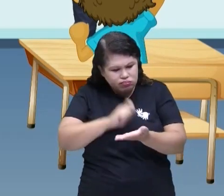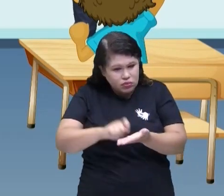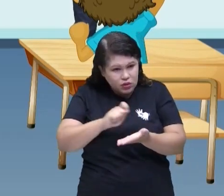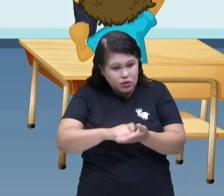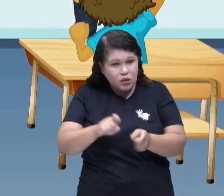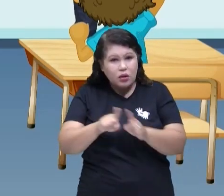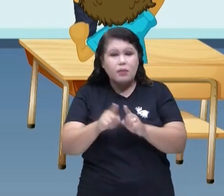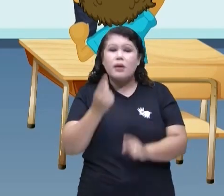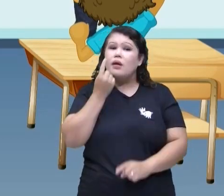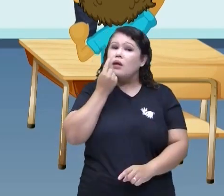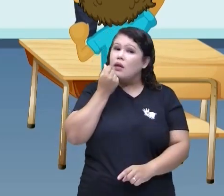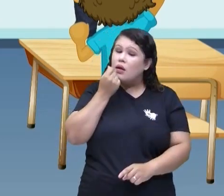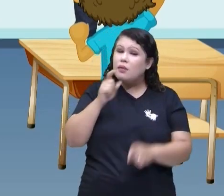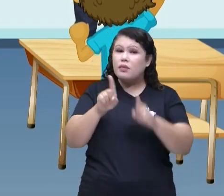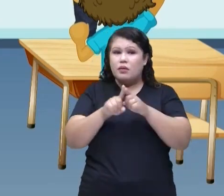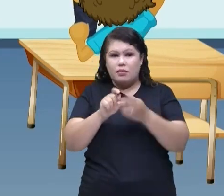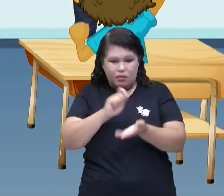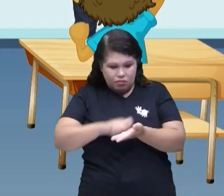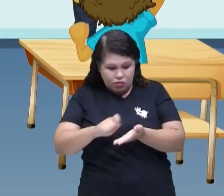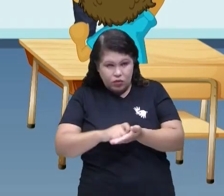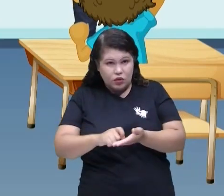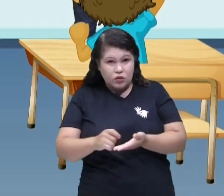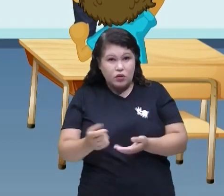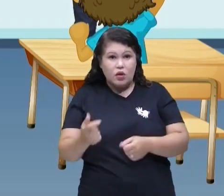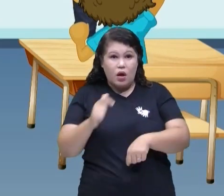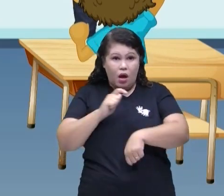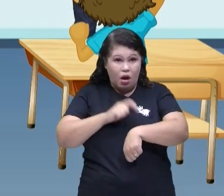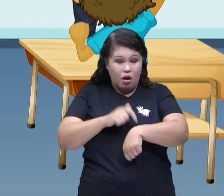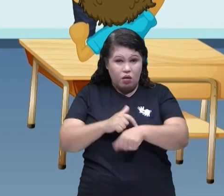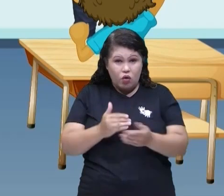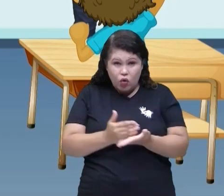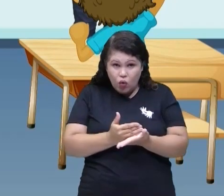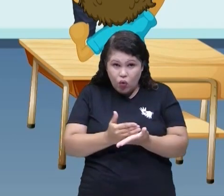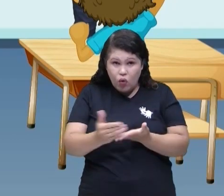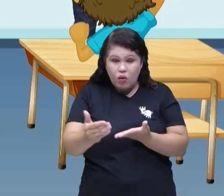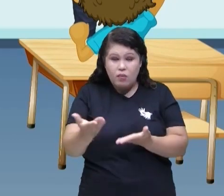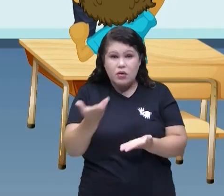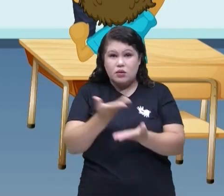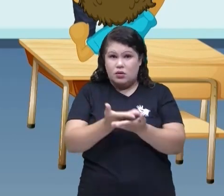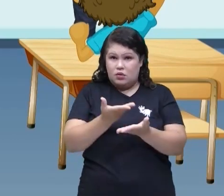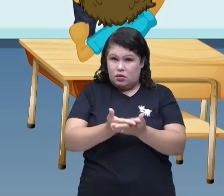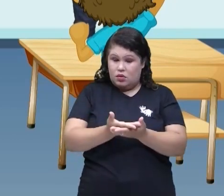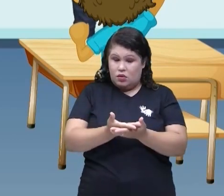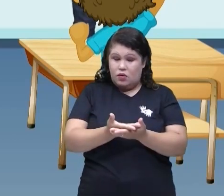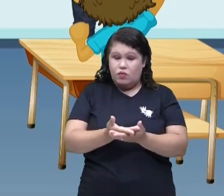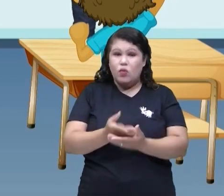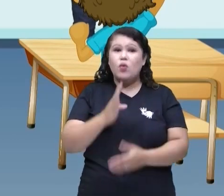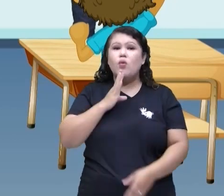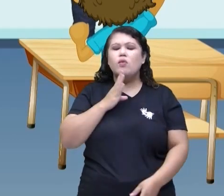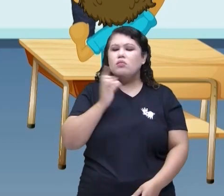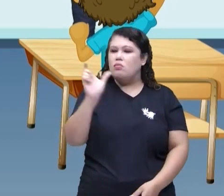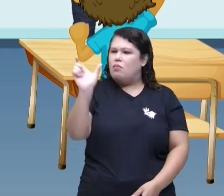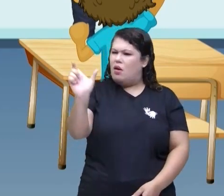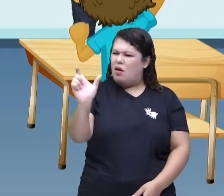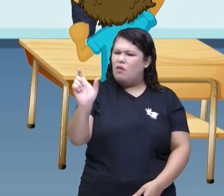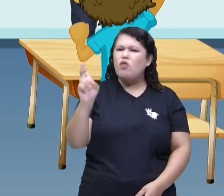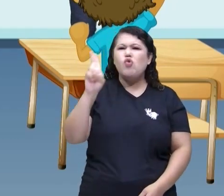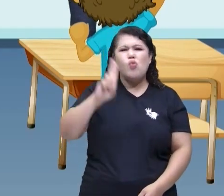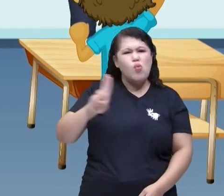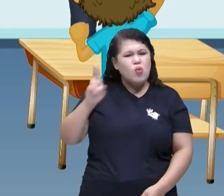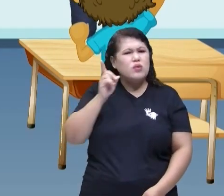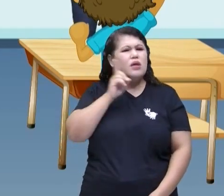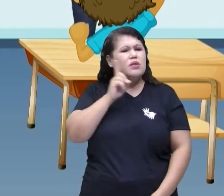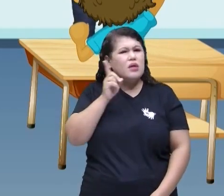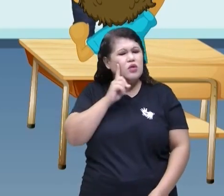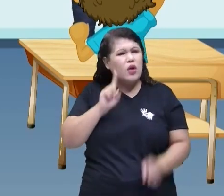e a borracha? Então, a partir de agora, nós vamos estudar algumas palavrinhas que vocês usam no nosso cotidiano, mas que